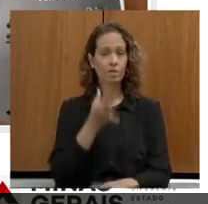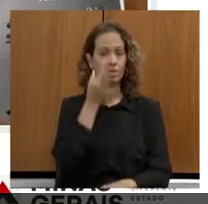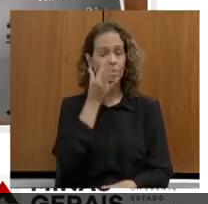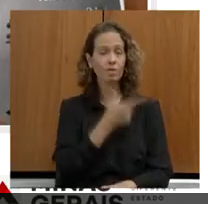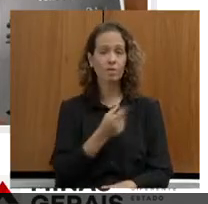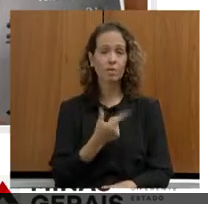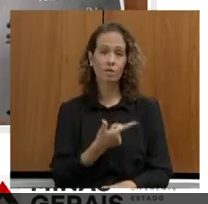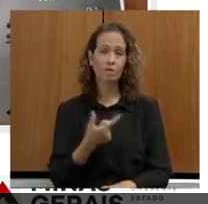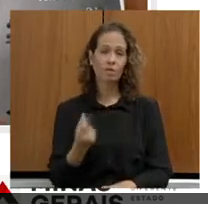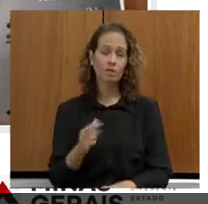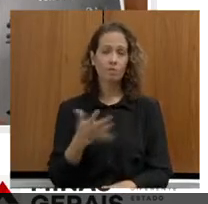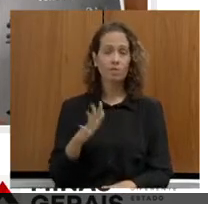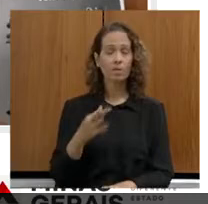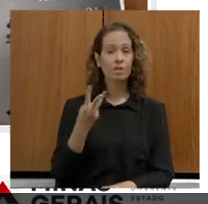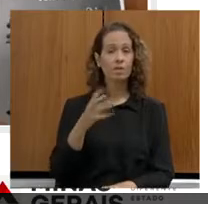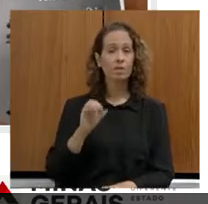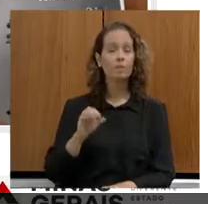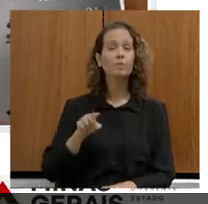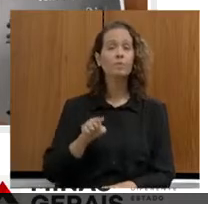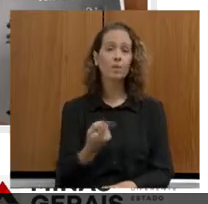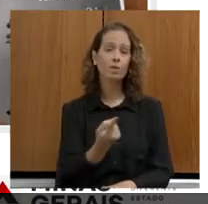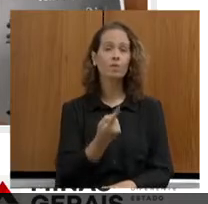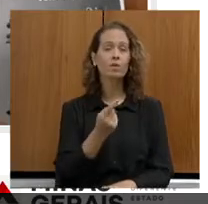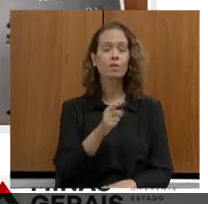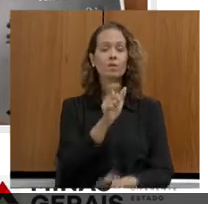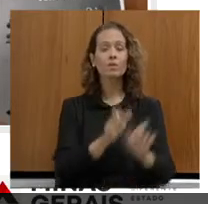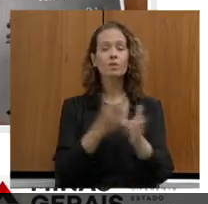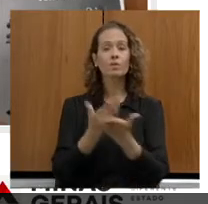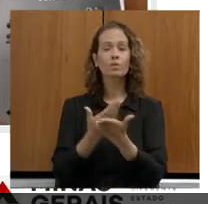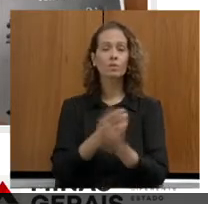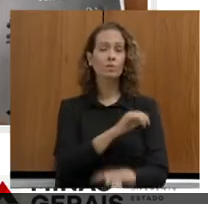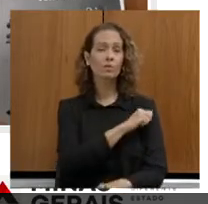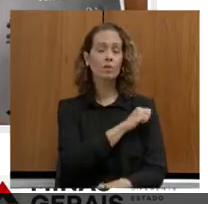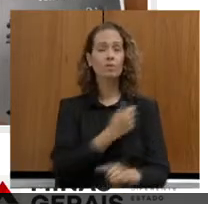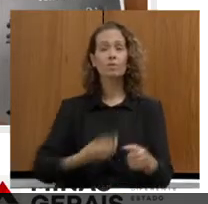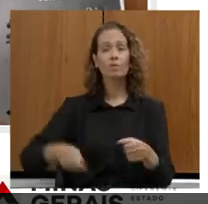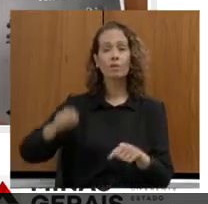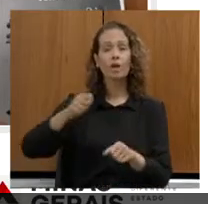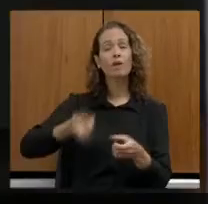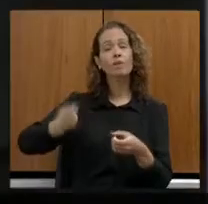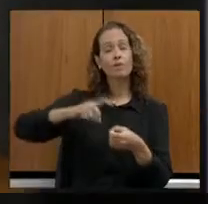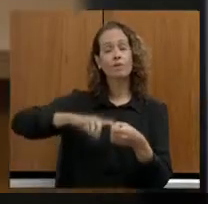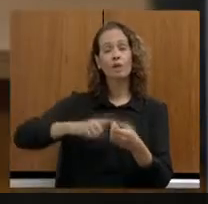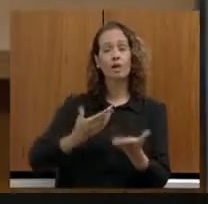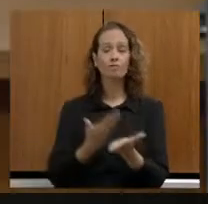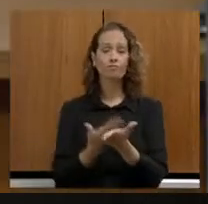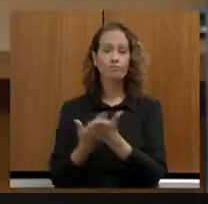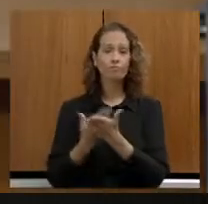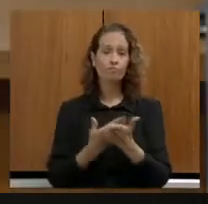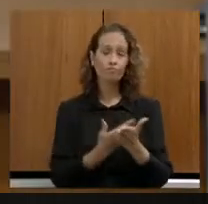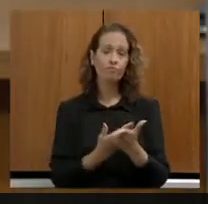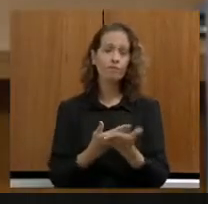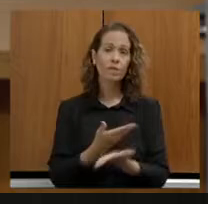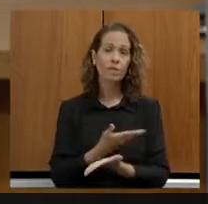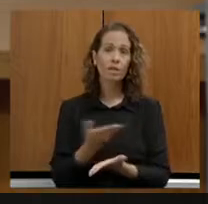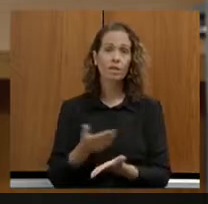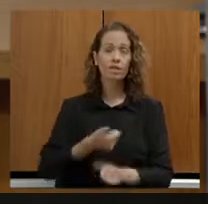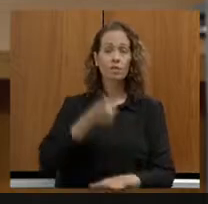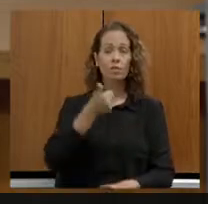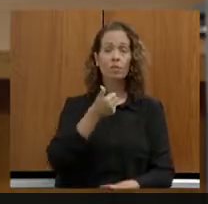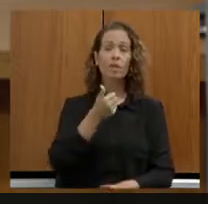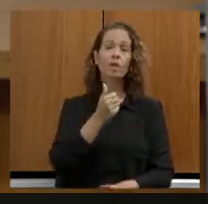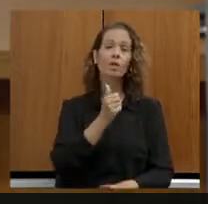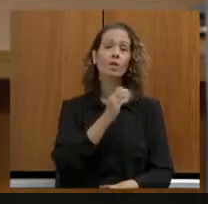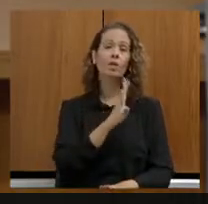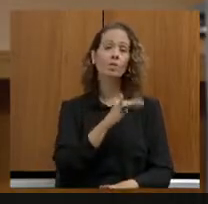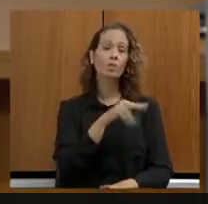2020 aproximadamente 30 mil estudantes foram identificados e voltaram às atividades esse estudantes haviam sido identificados como faltosos no primeiro bimestre